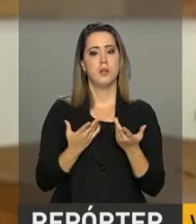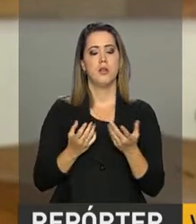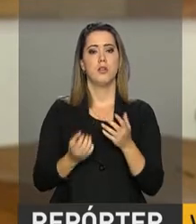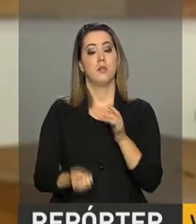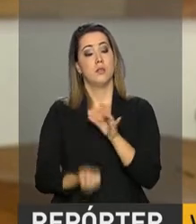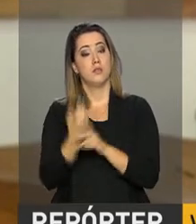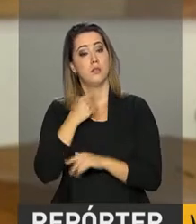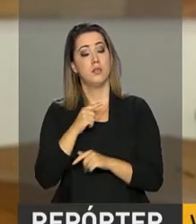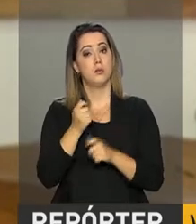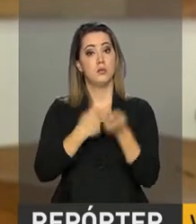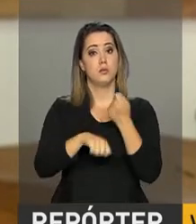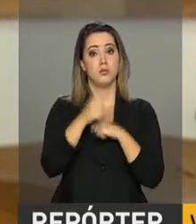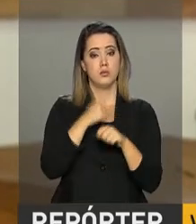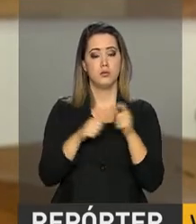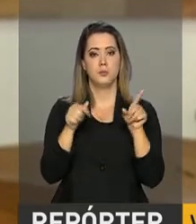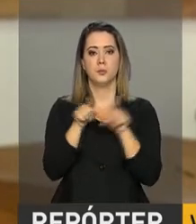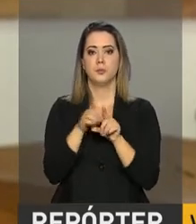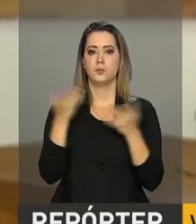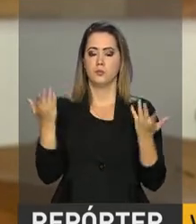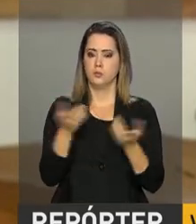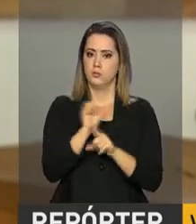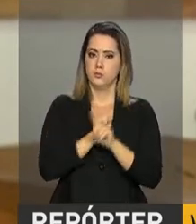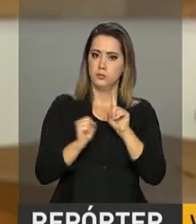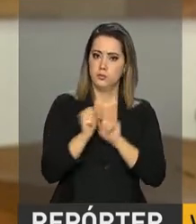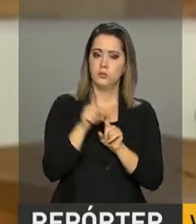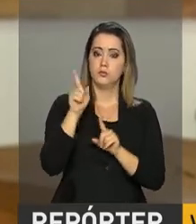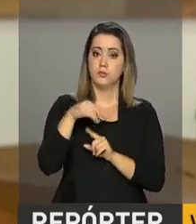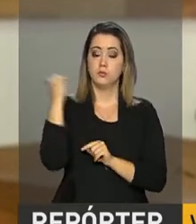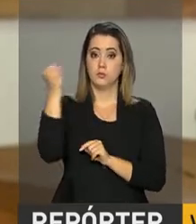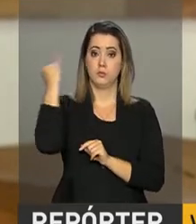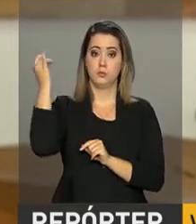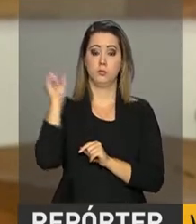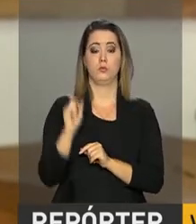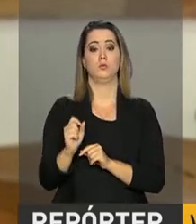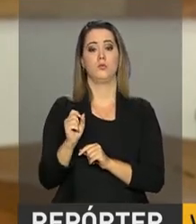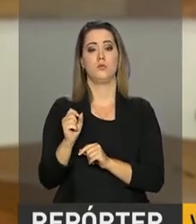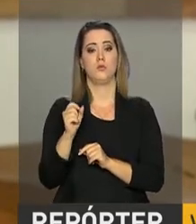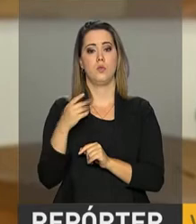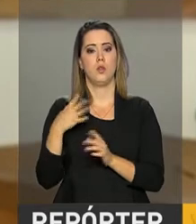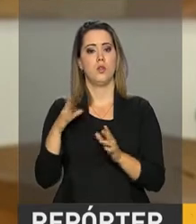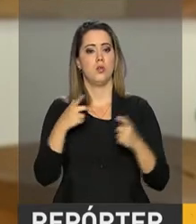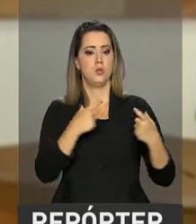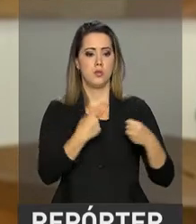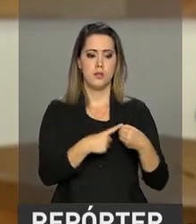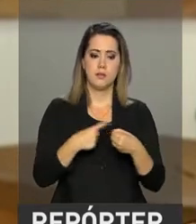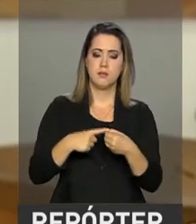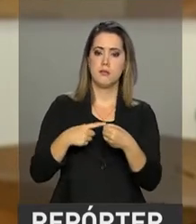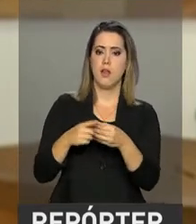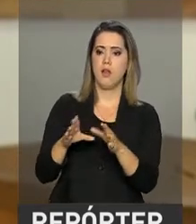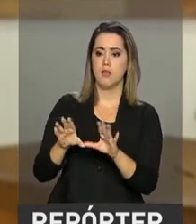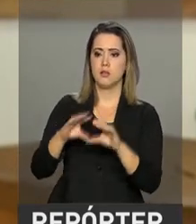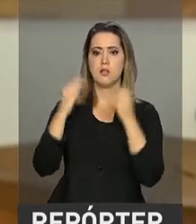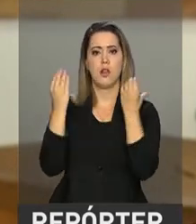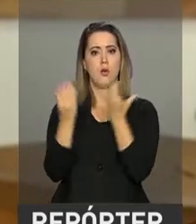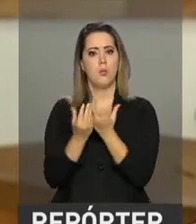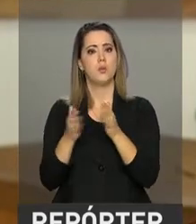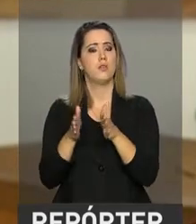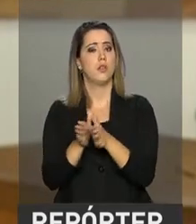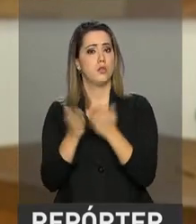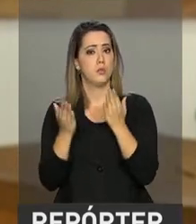é eles têm tido hoje um papel fundamental nos bairros nas periferias da população rural